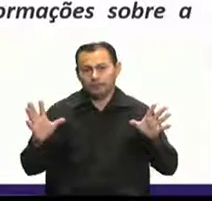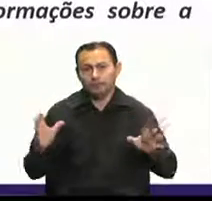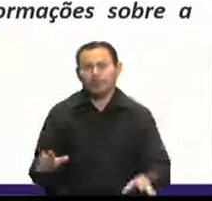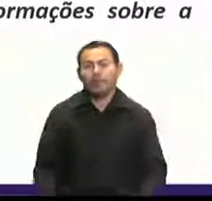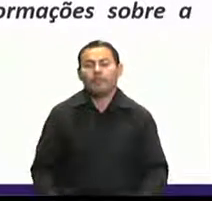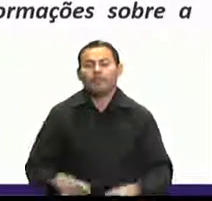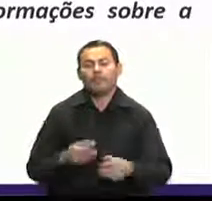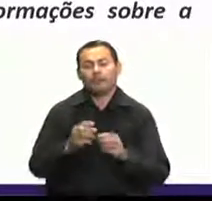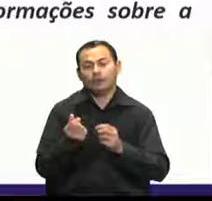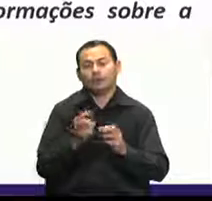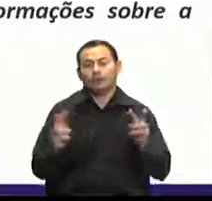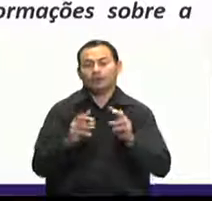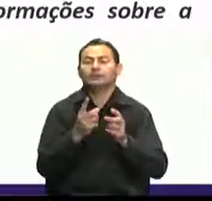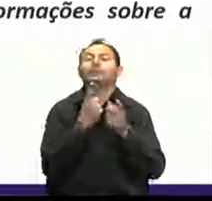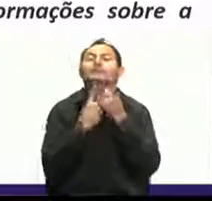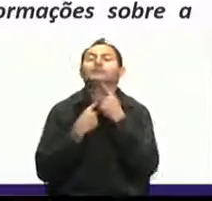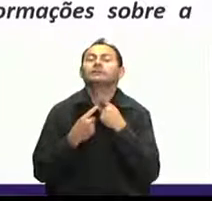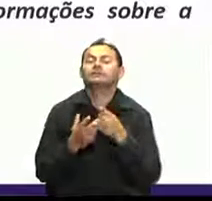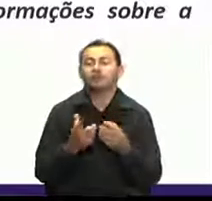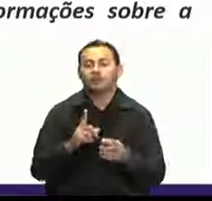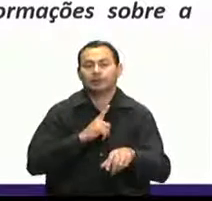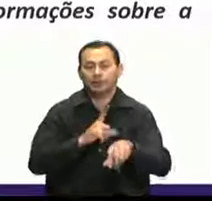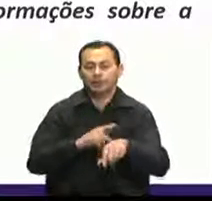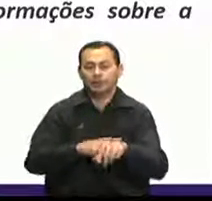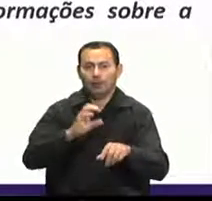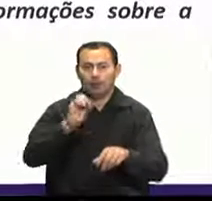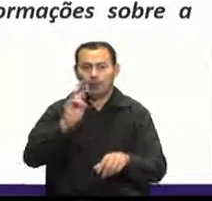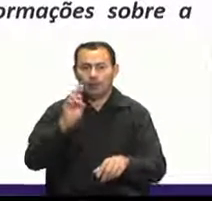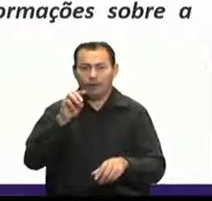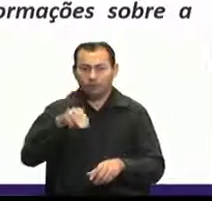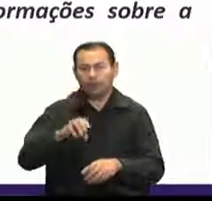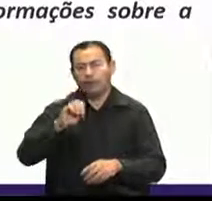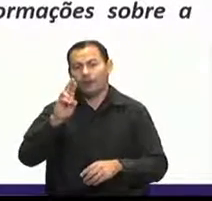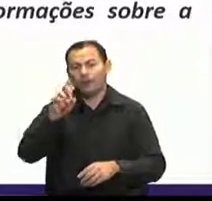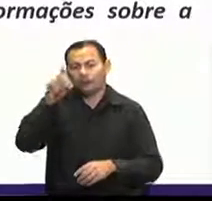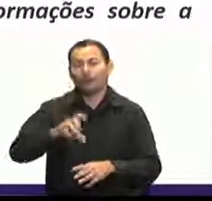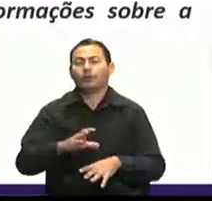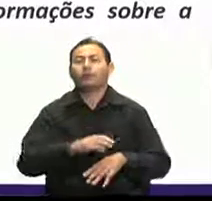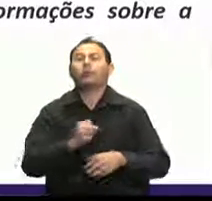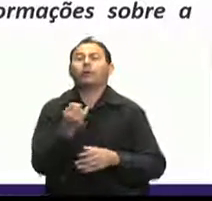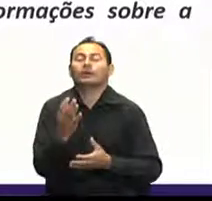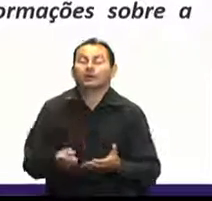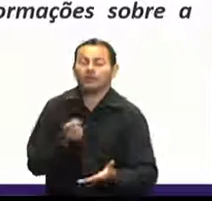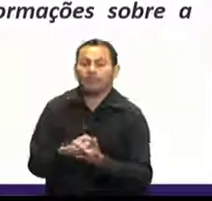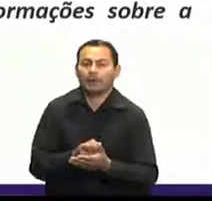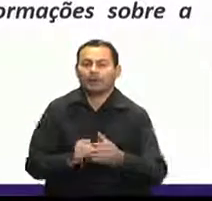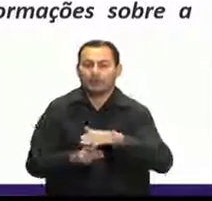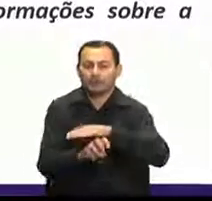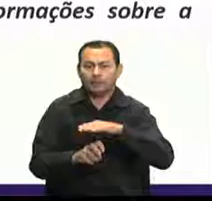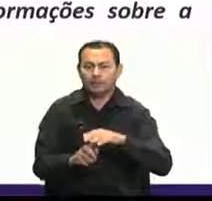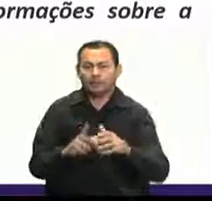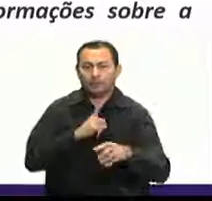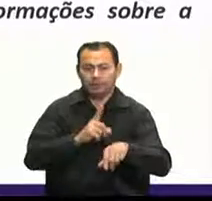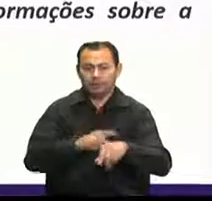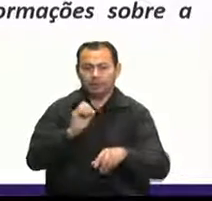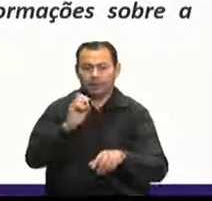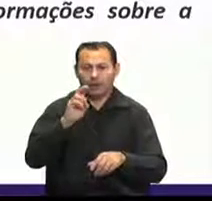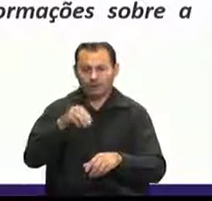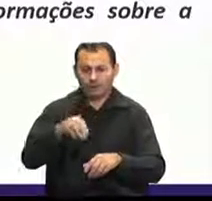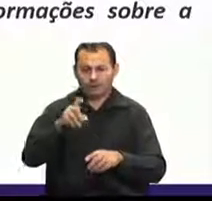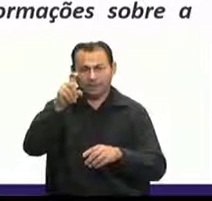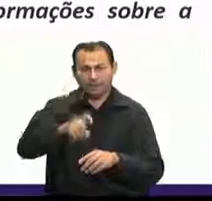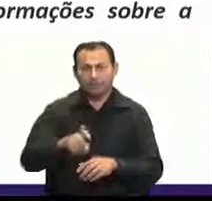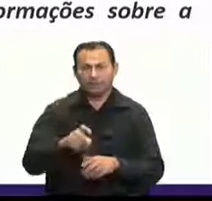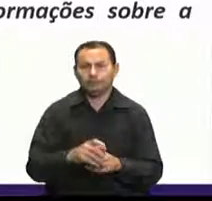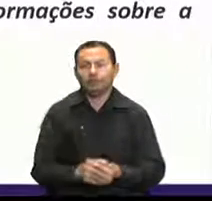eo preço desejado e o tempo das ordens ou seja quanto eu quero pagar por a relação tempo das ordens e ou